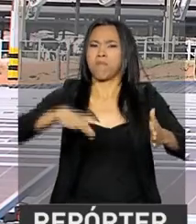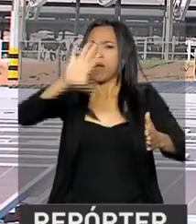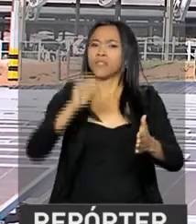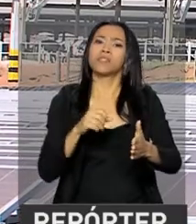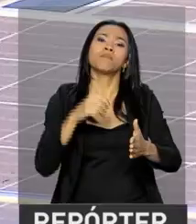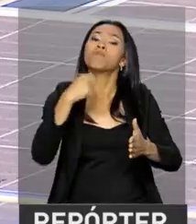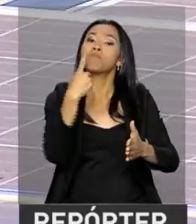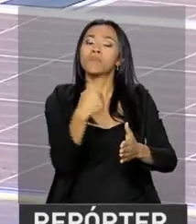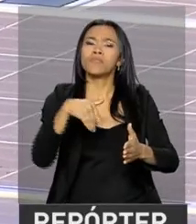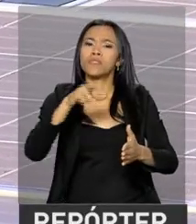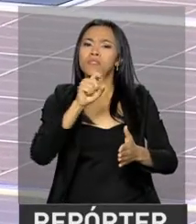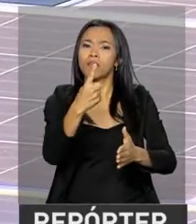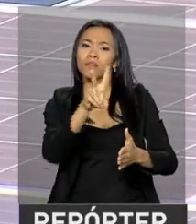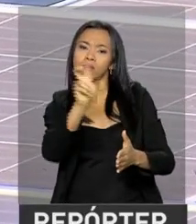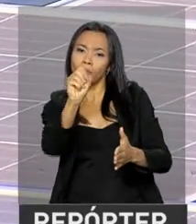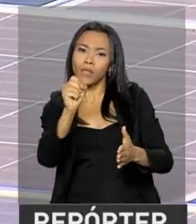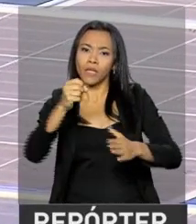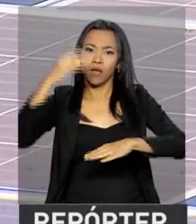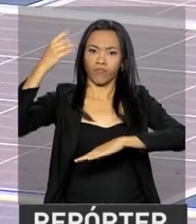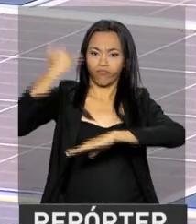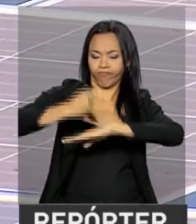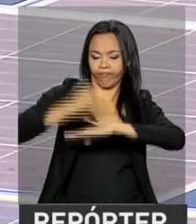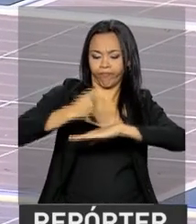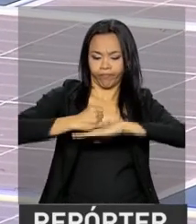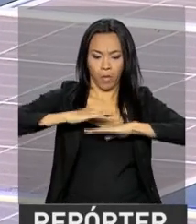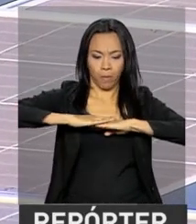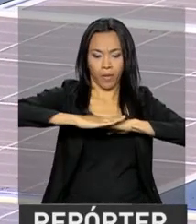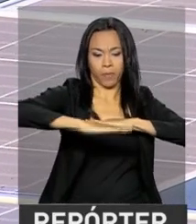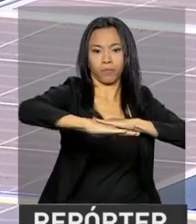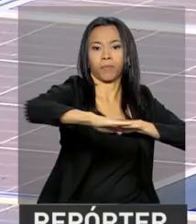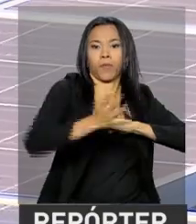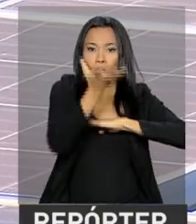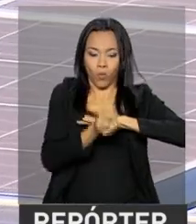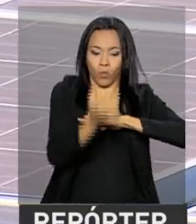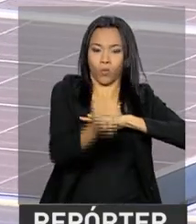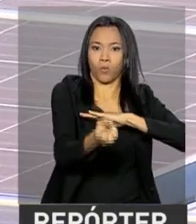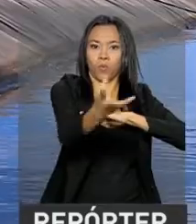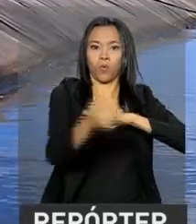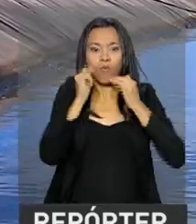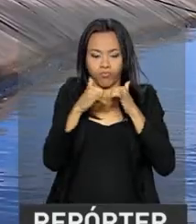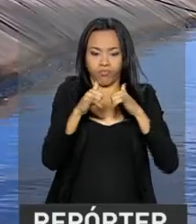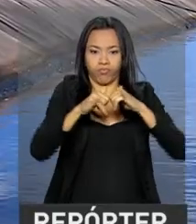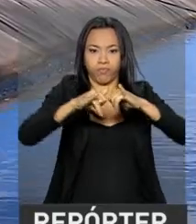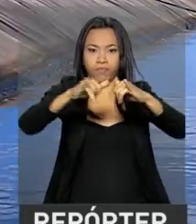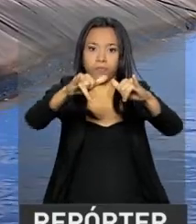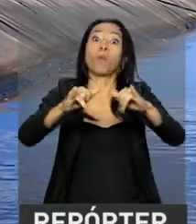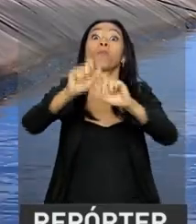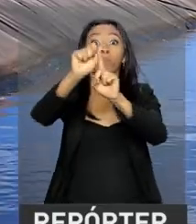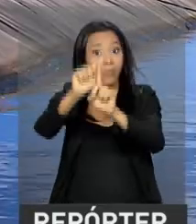energia solar as placas garantem uma produção estimada de 50 mil votos ora mês